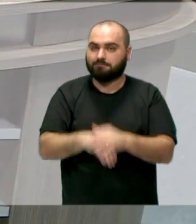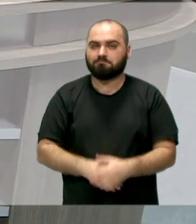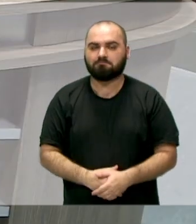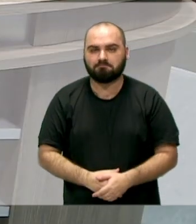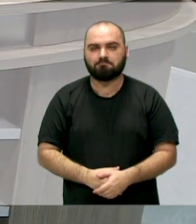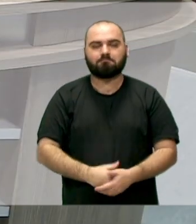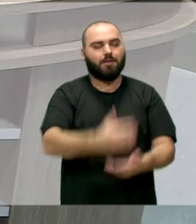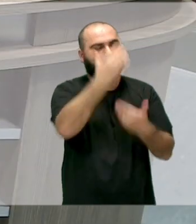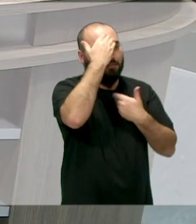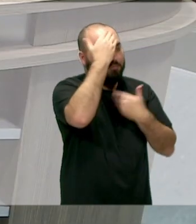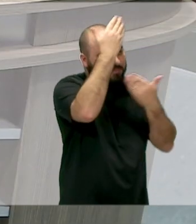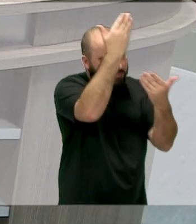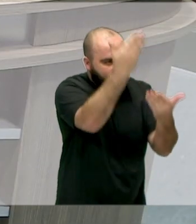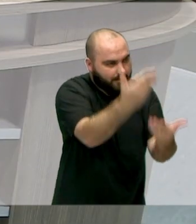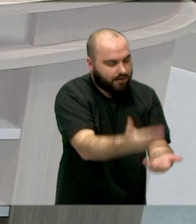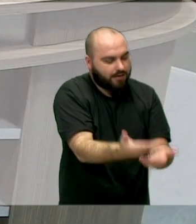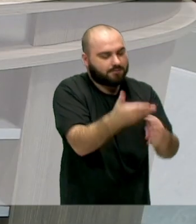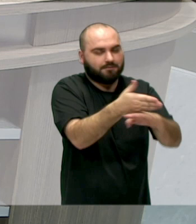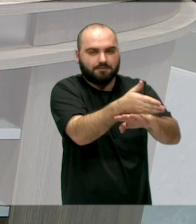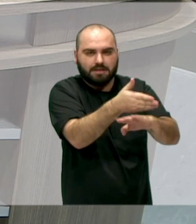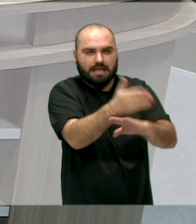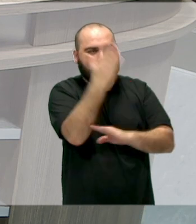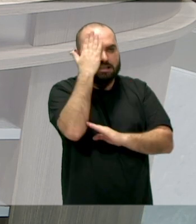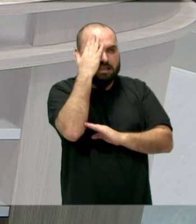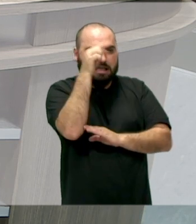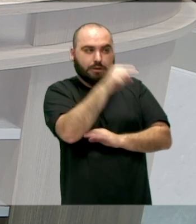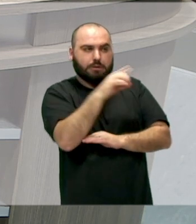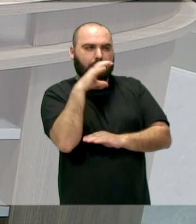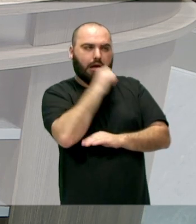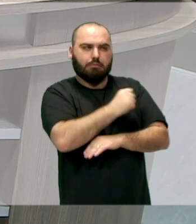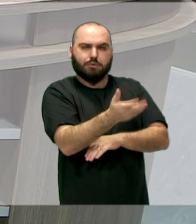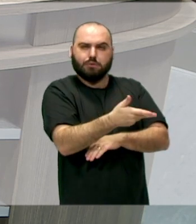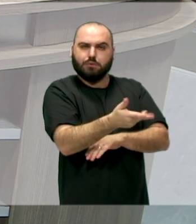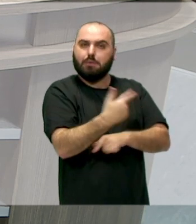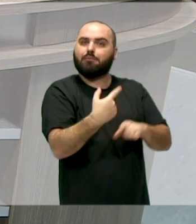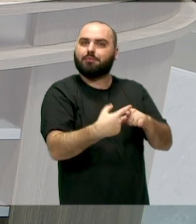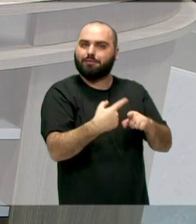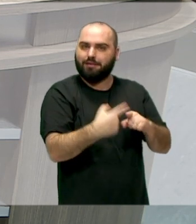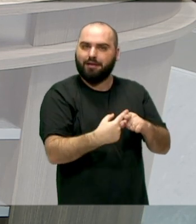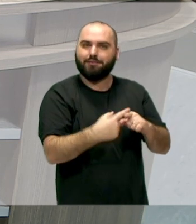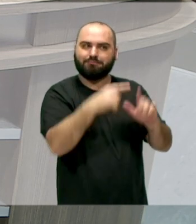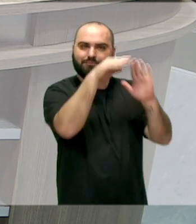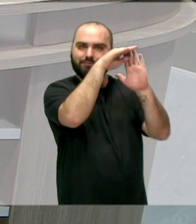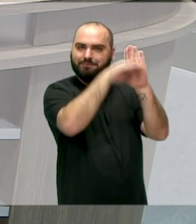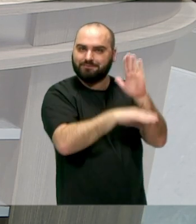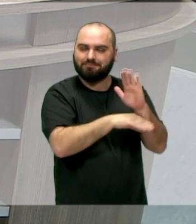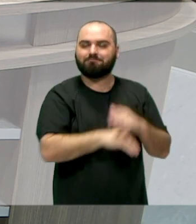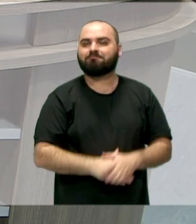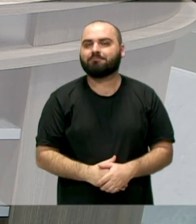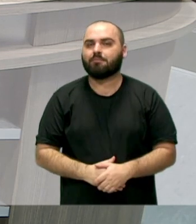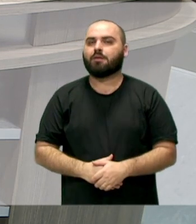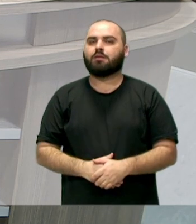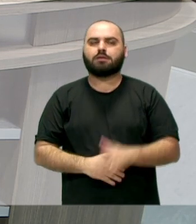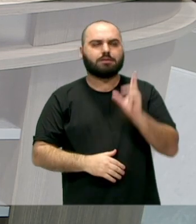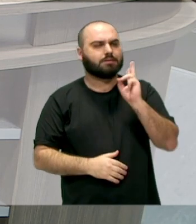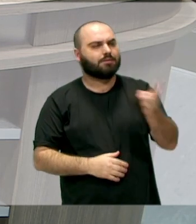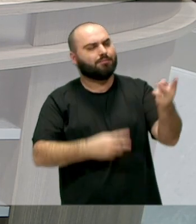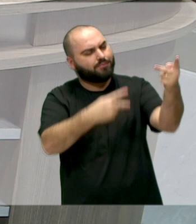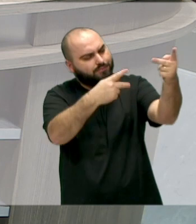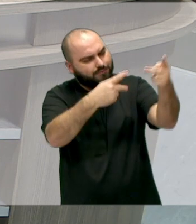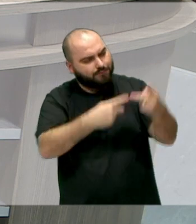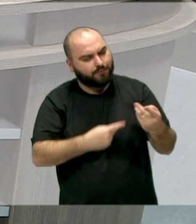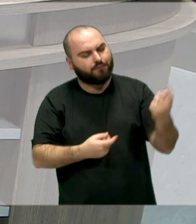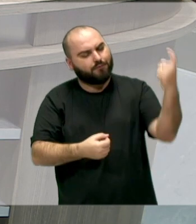Natália, obrigada pela tua presença, eu sei que você está correndo por causa da programação. Esteja sempre convidada a voltar